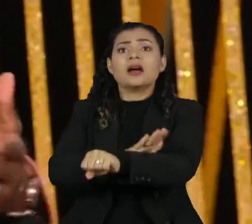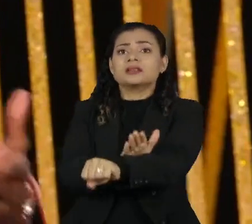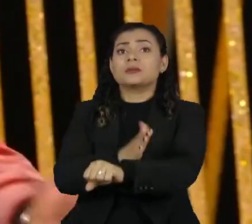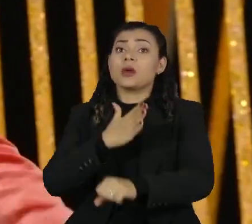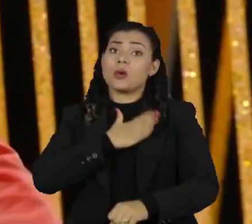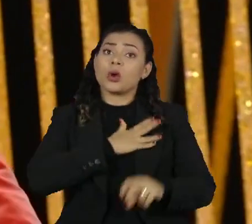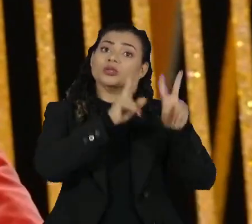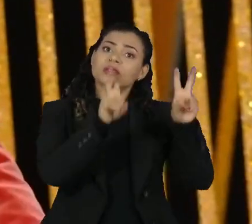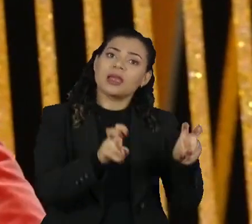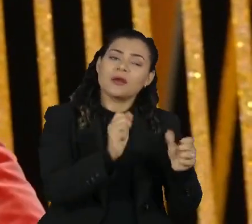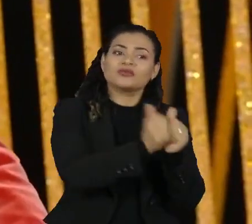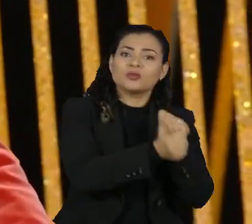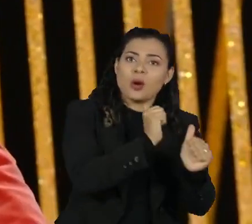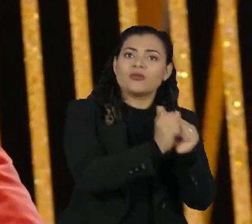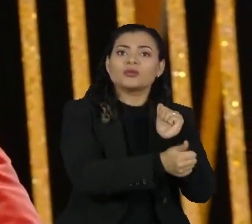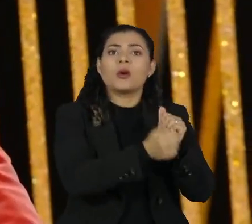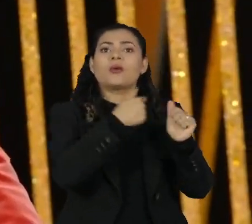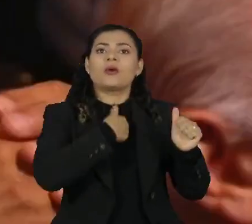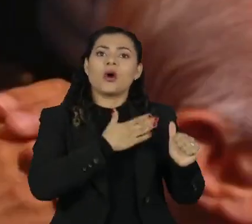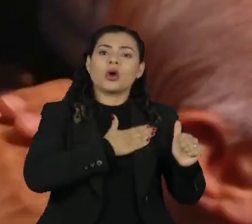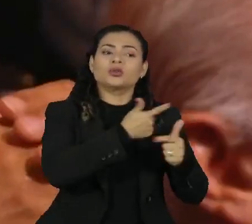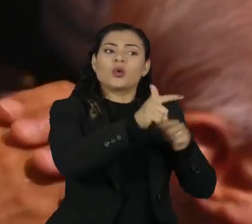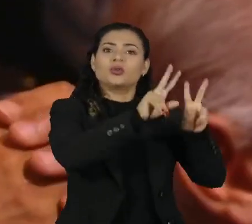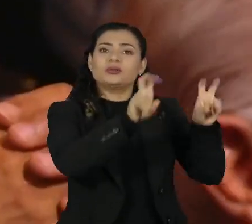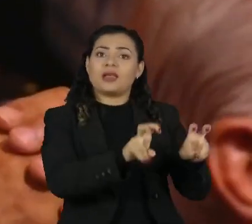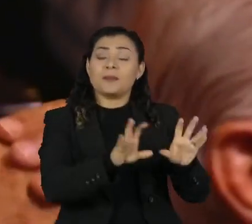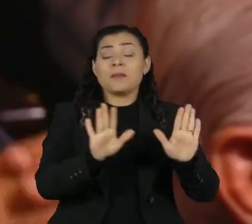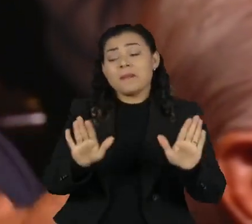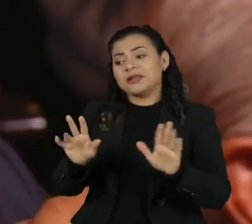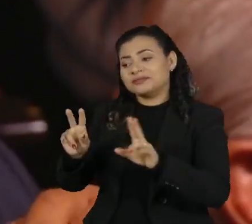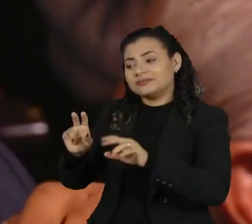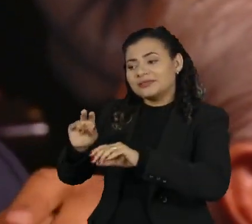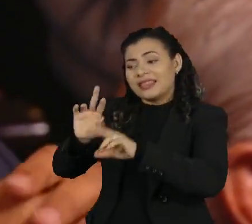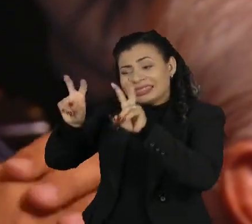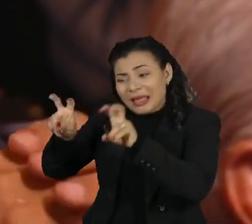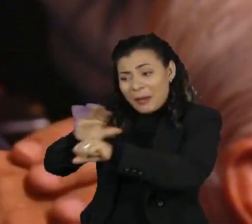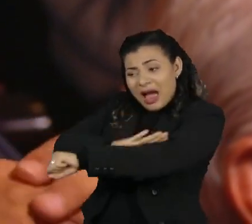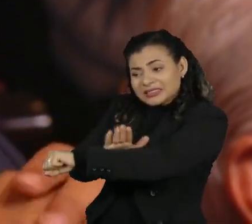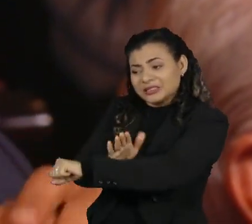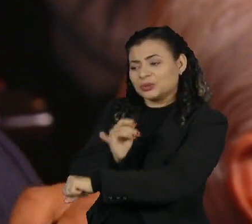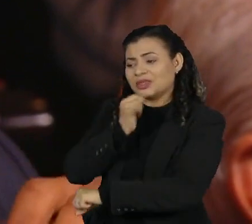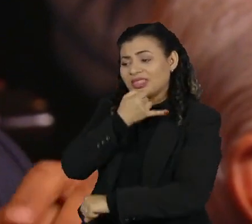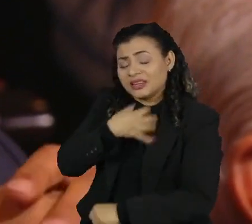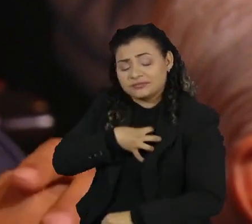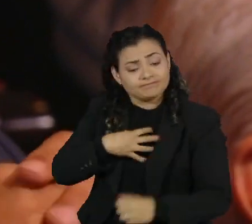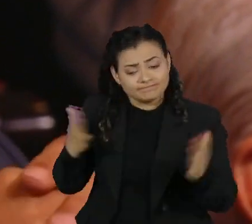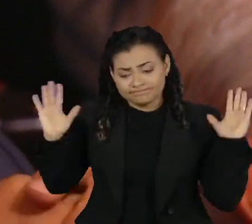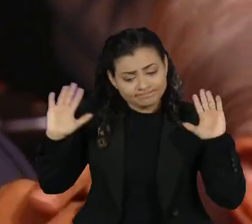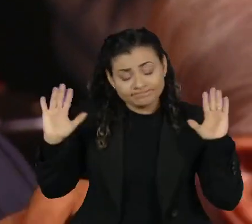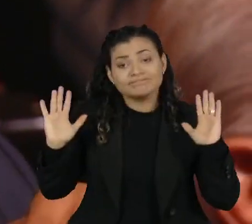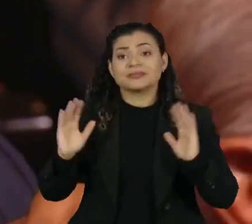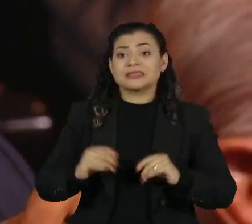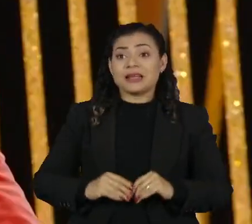futebol, gosto de falar sobre grandes jogadores que estão aqui. E é muito triste. E